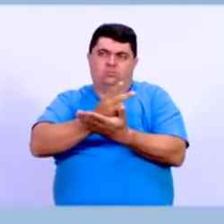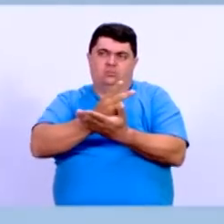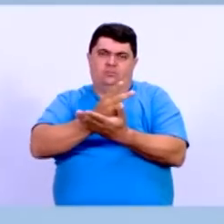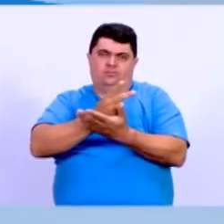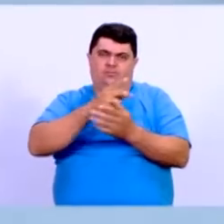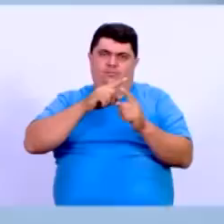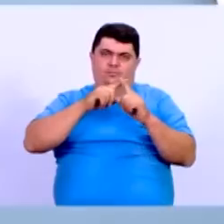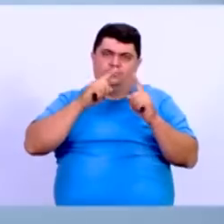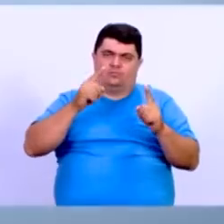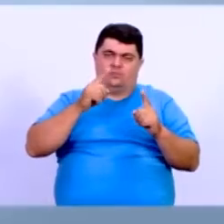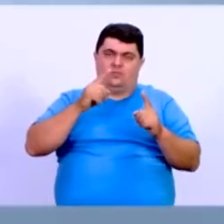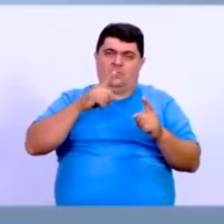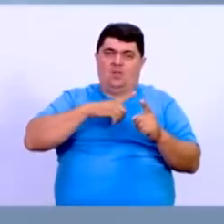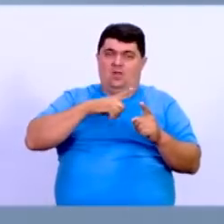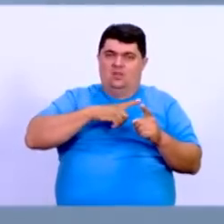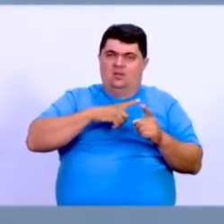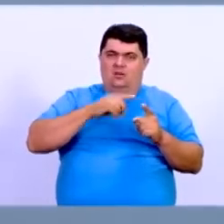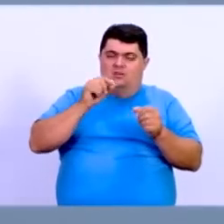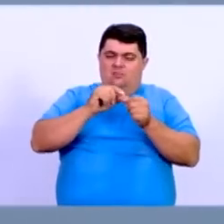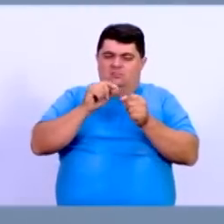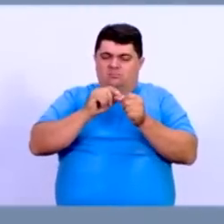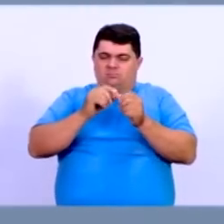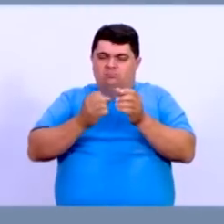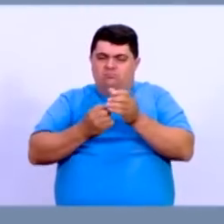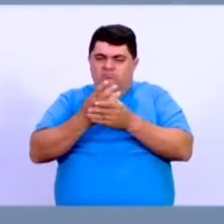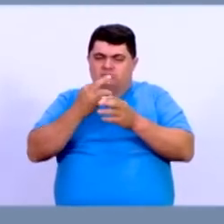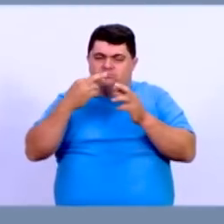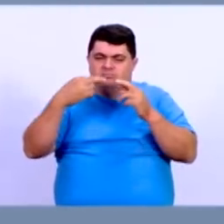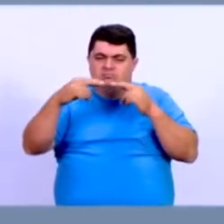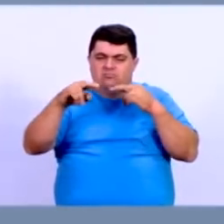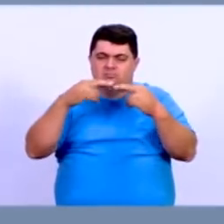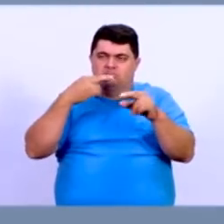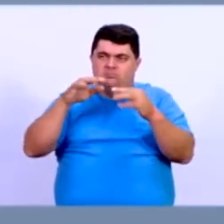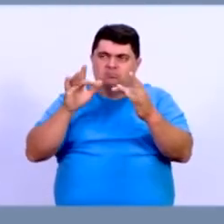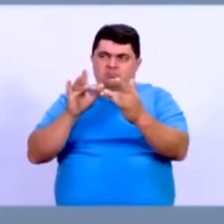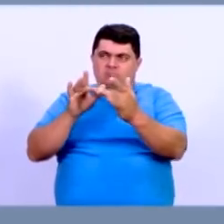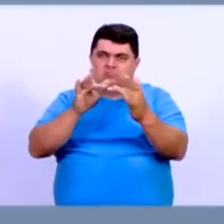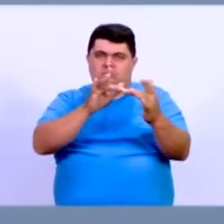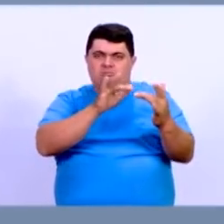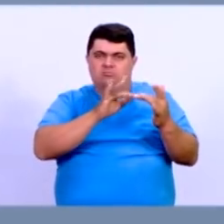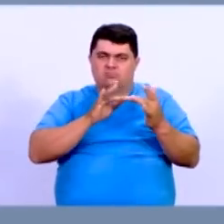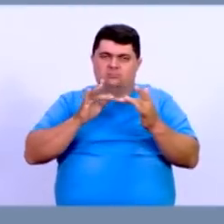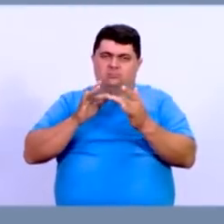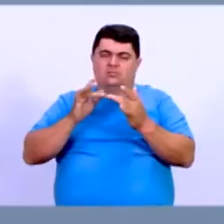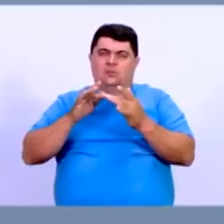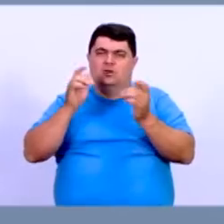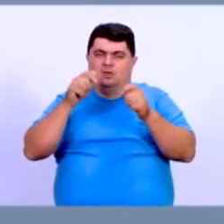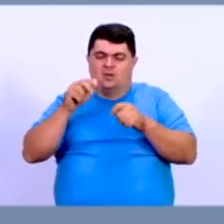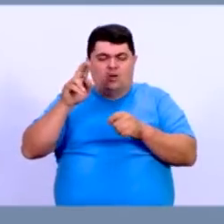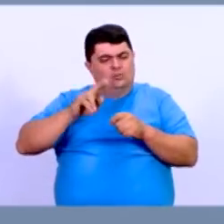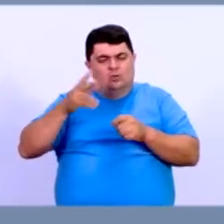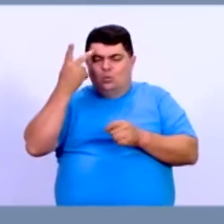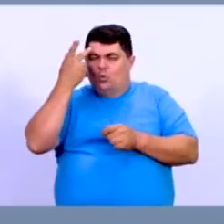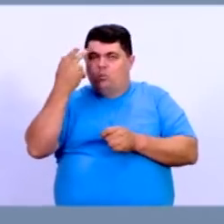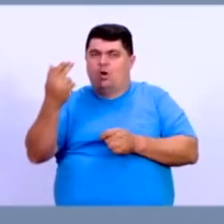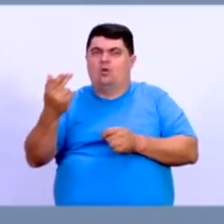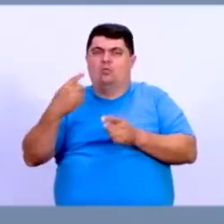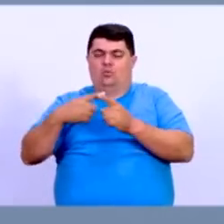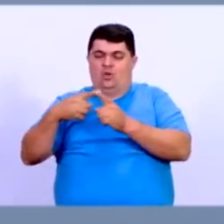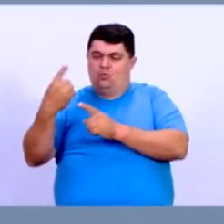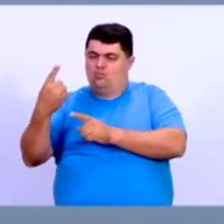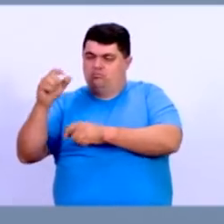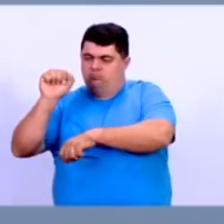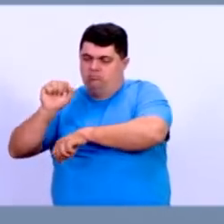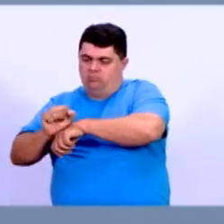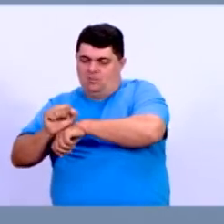se houvesse um meio de formar uma rede de computadores, outras partes do sistema poderiam continuar funcionando, mesmo se